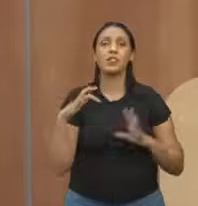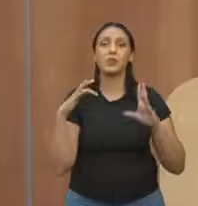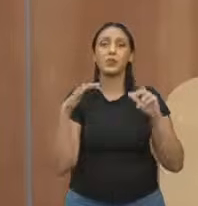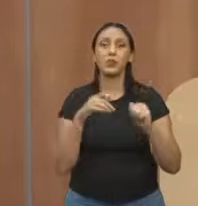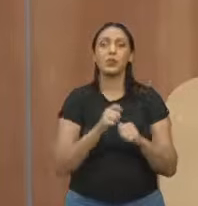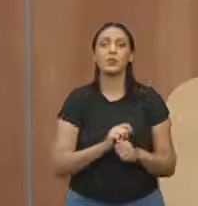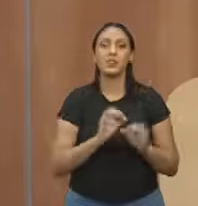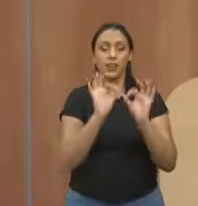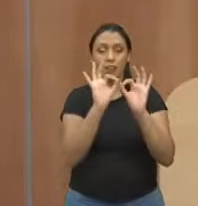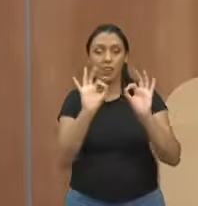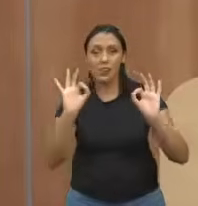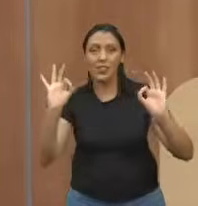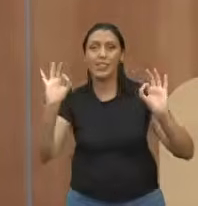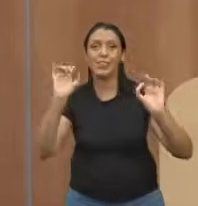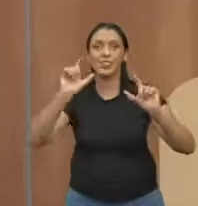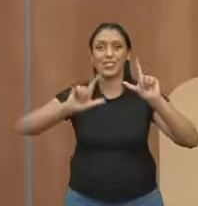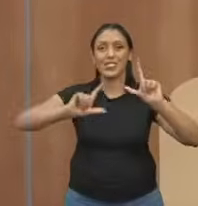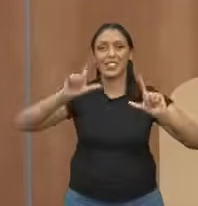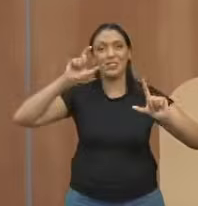os internautas.